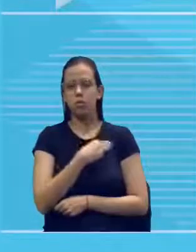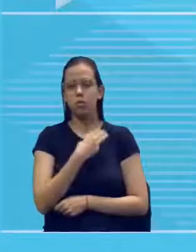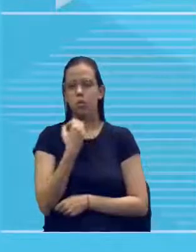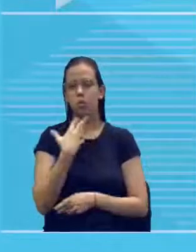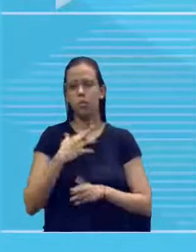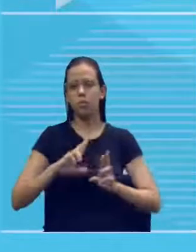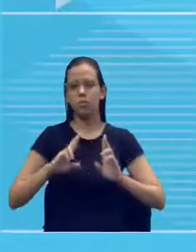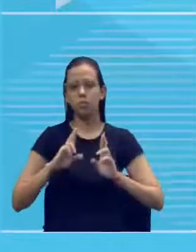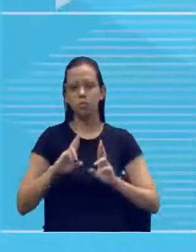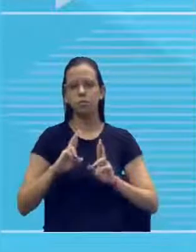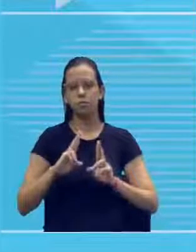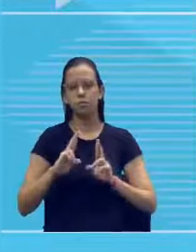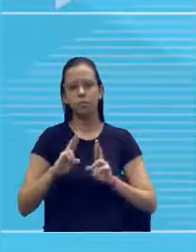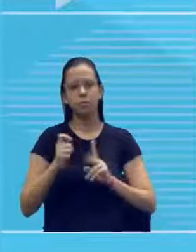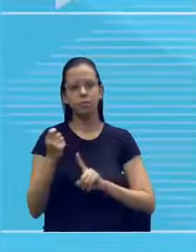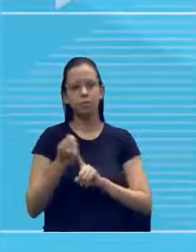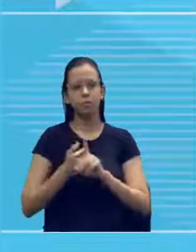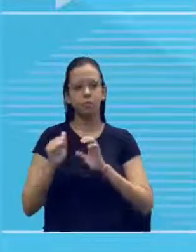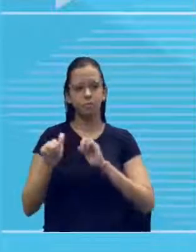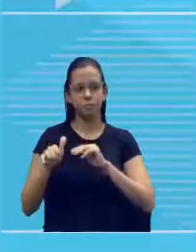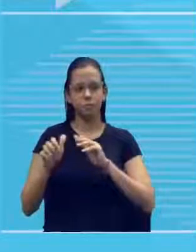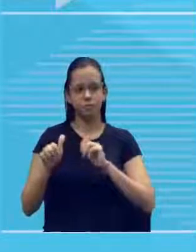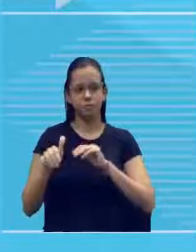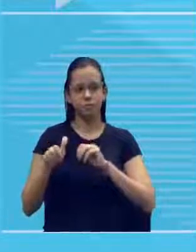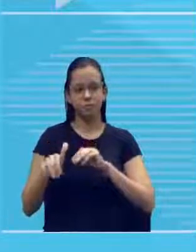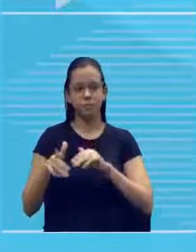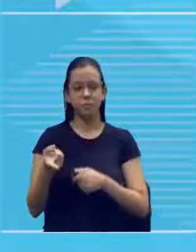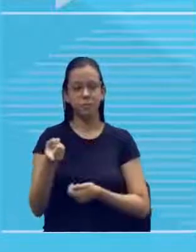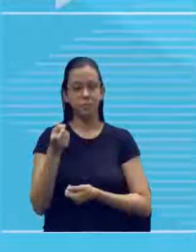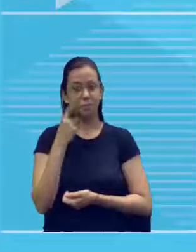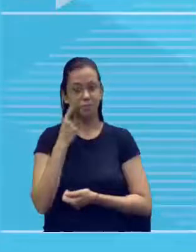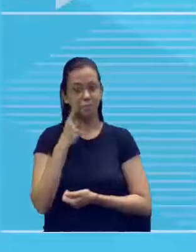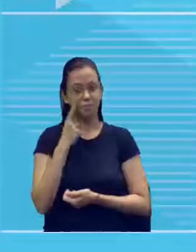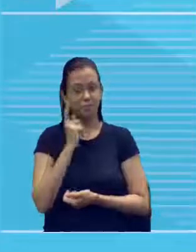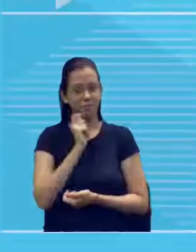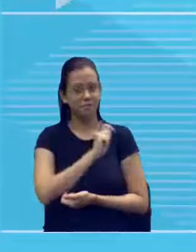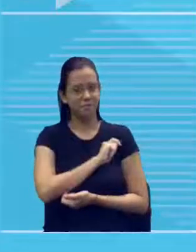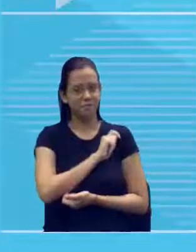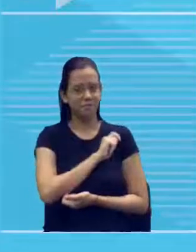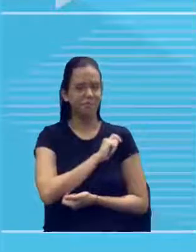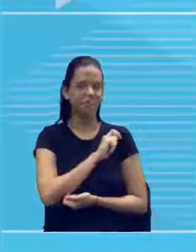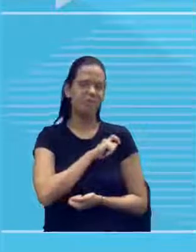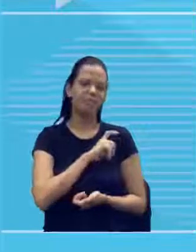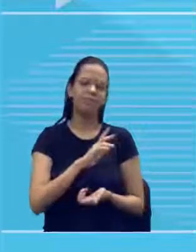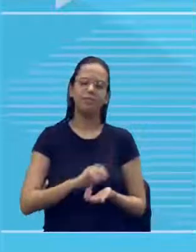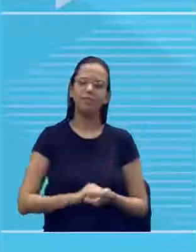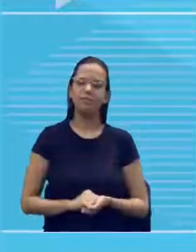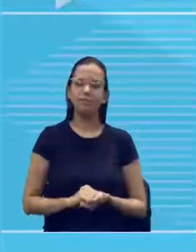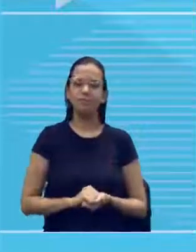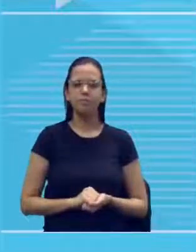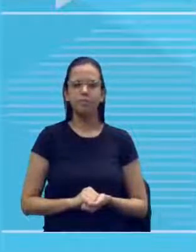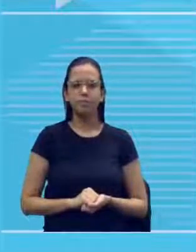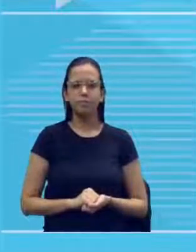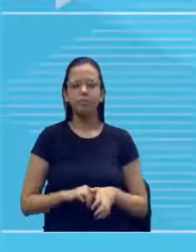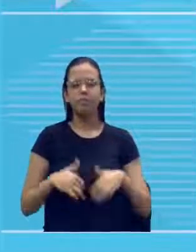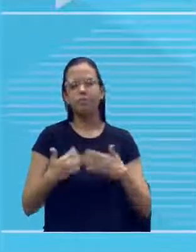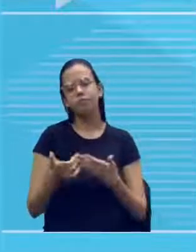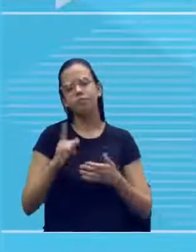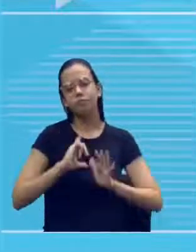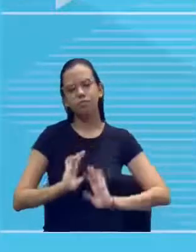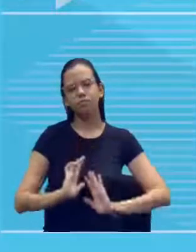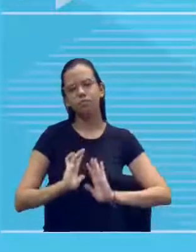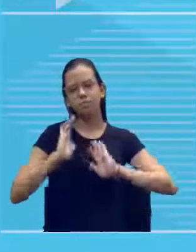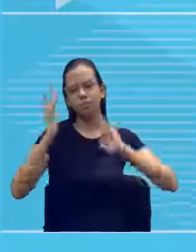né? Em setembro. Olha aí, minha gente. E com isso, né? Tem as festas,